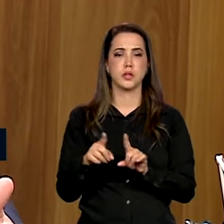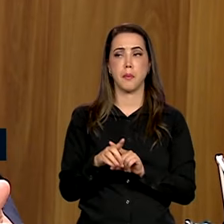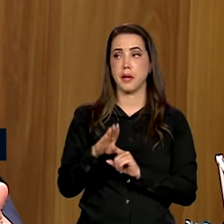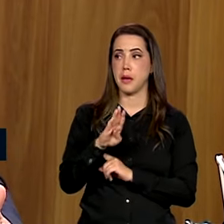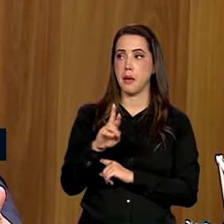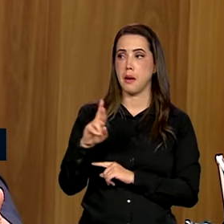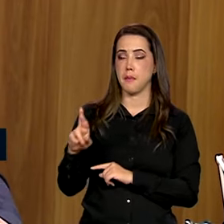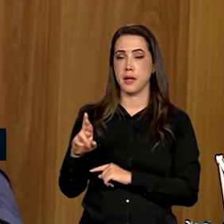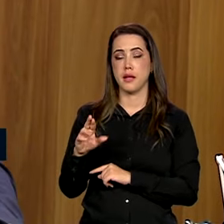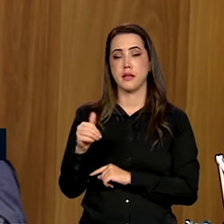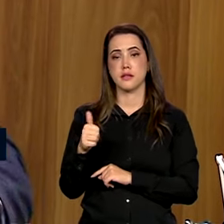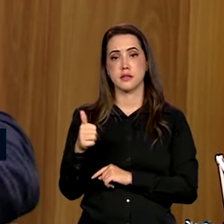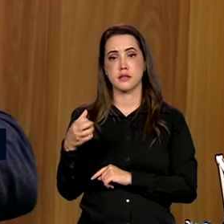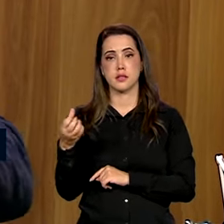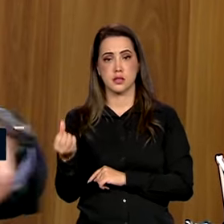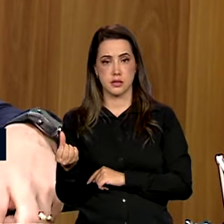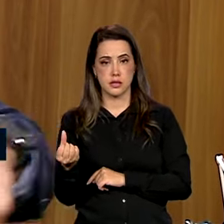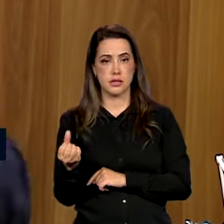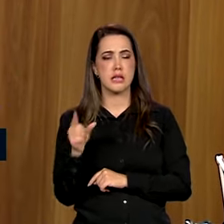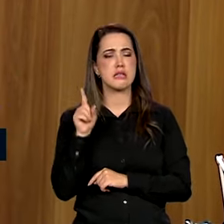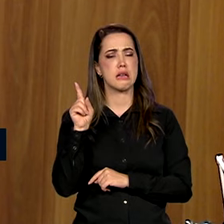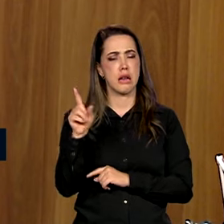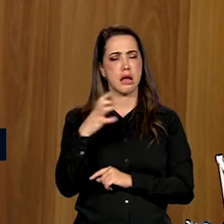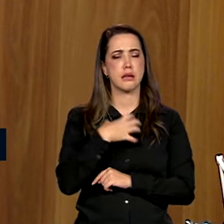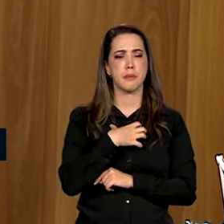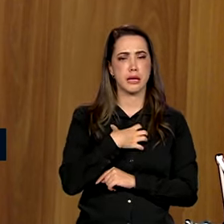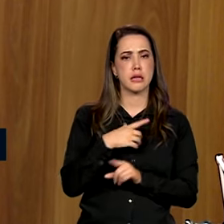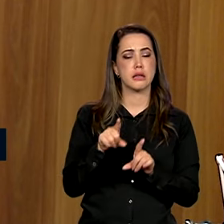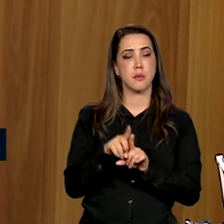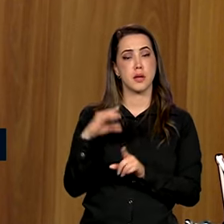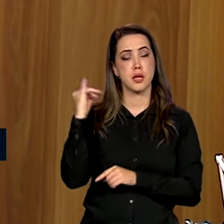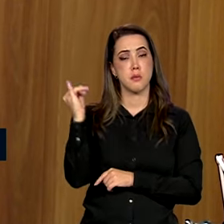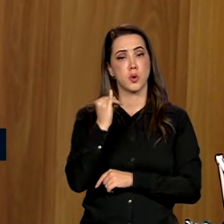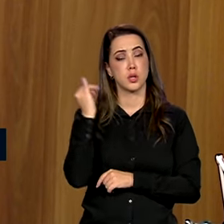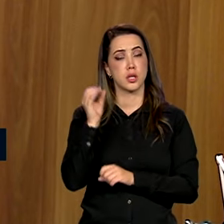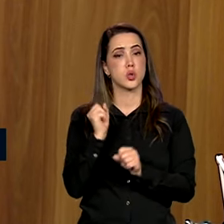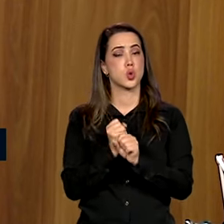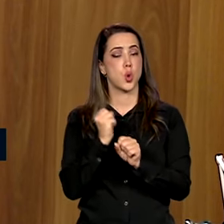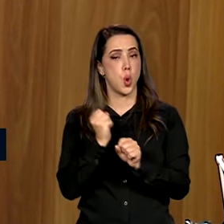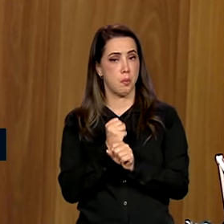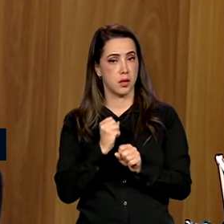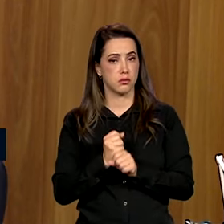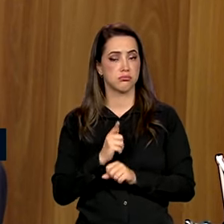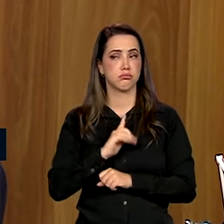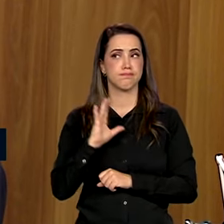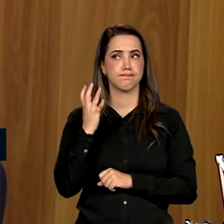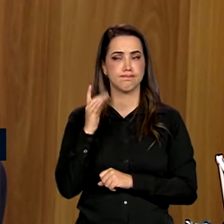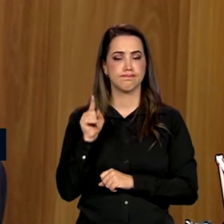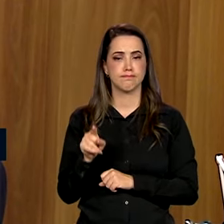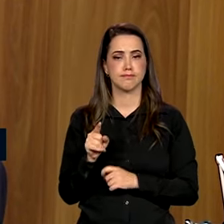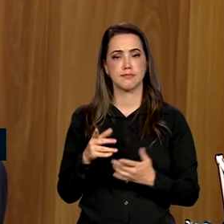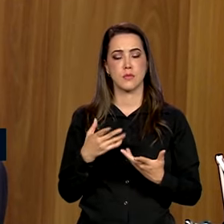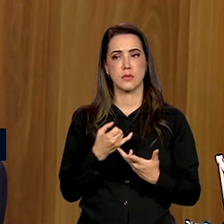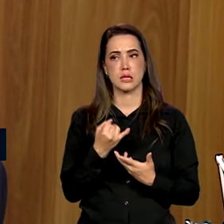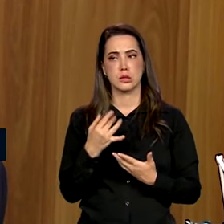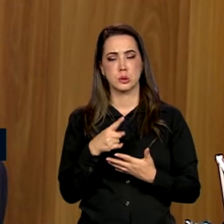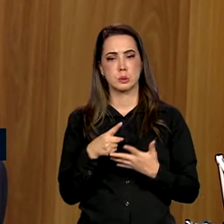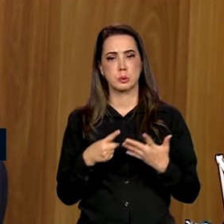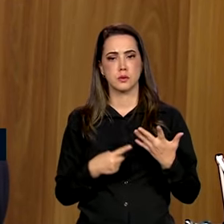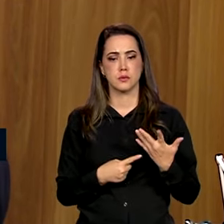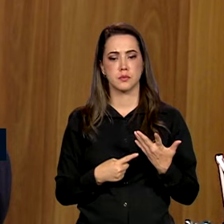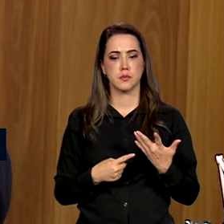contorno de Feira de Santana uma obra muito importante é no interior da Bahia é obras obras